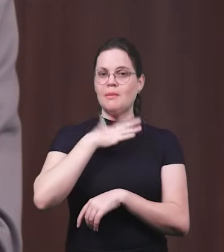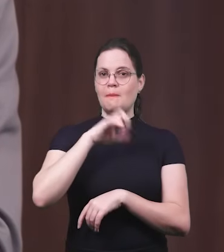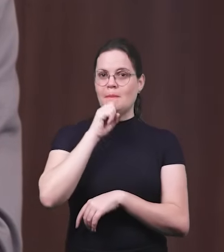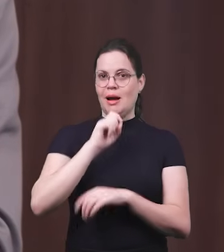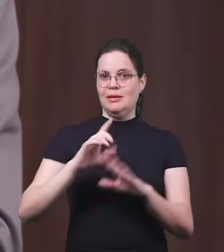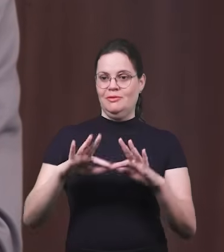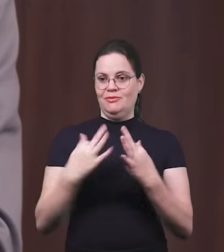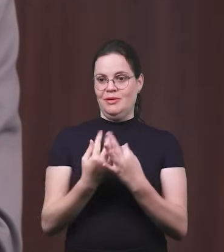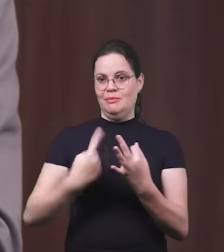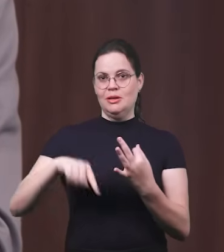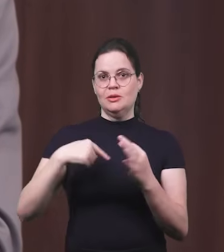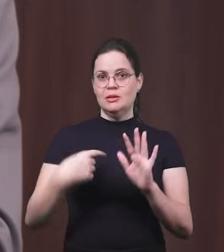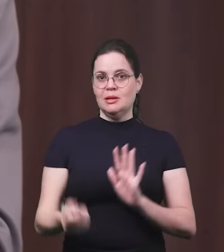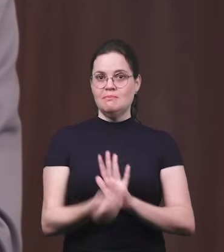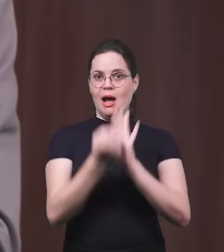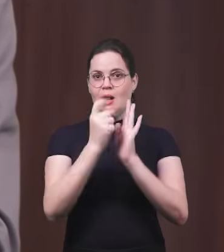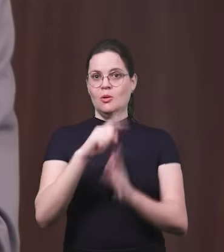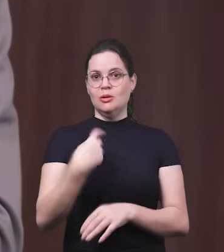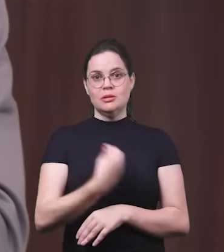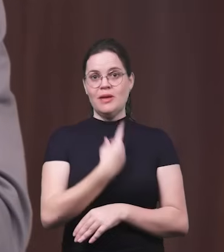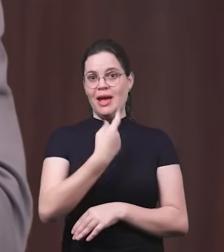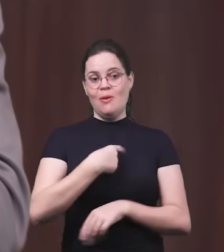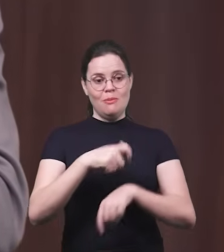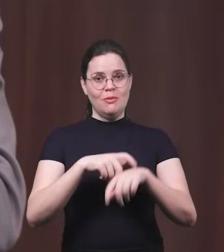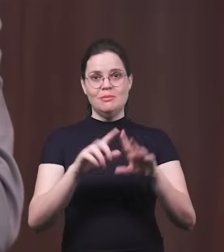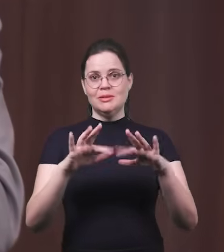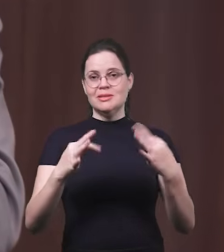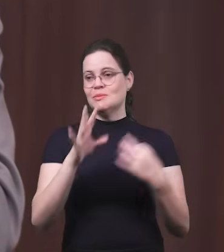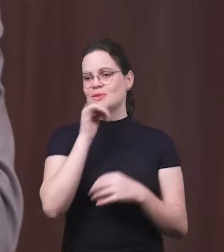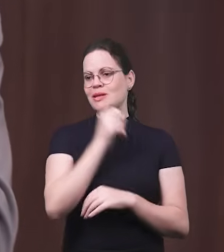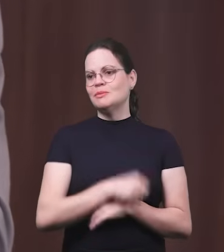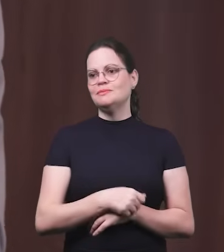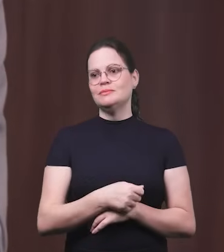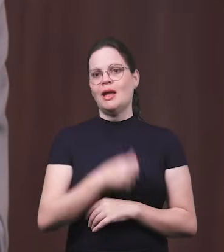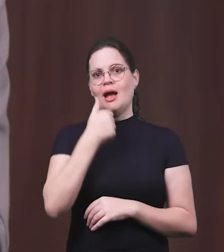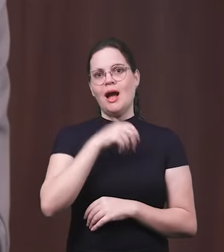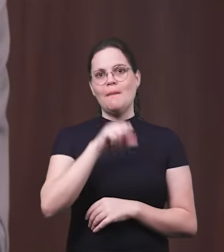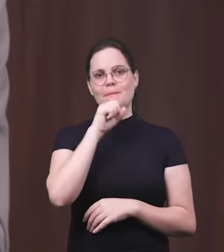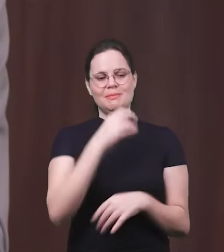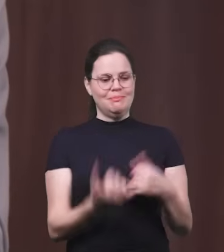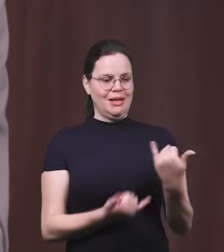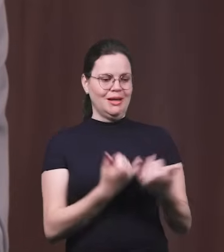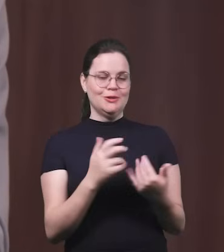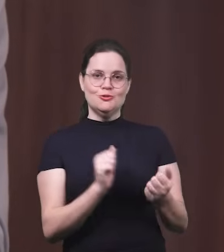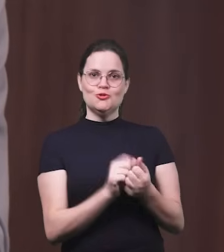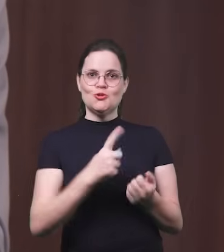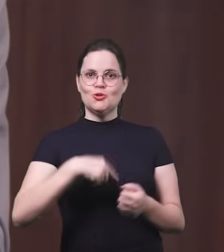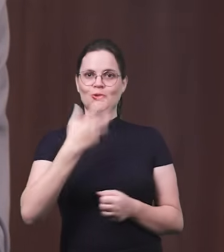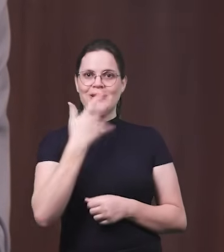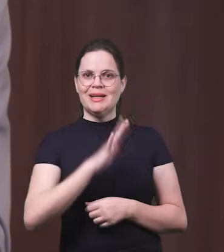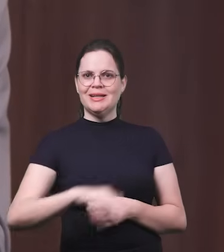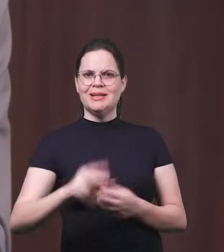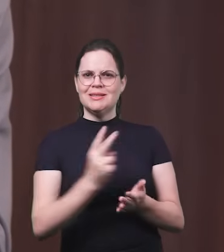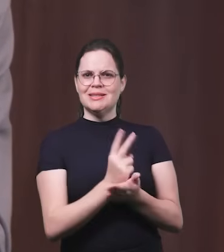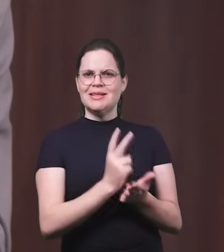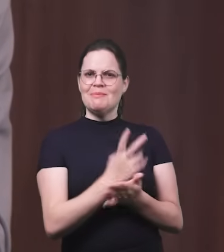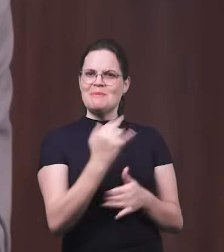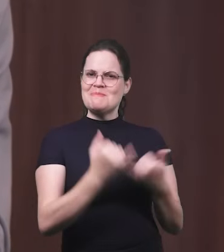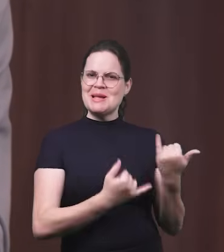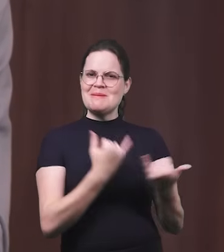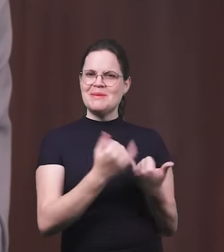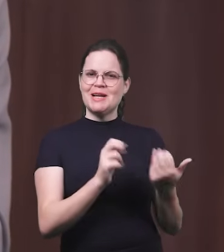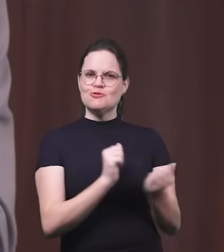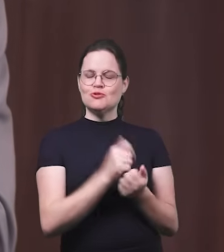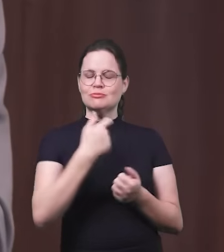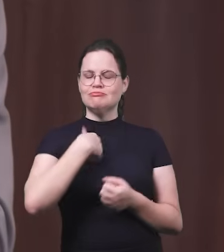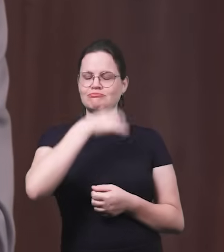marcaram. E foram gravetos. Muito bom. Foi um momentozinho que ele ficou ali com a gente brincando, foi uma brincadeira que ele sempre fazia com a gente. Sim. Né? É